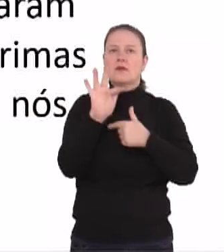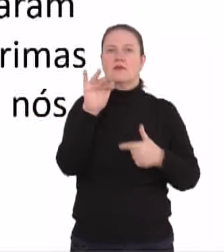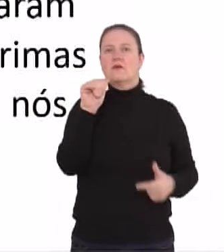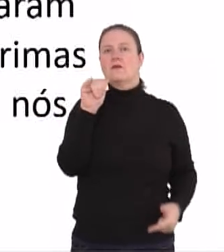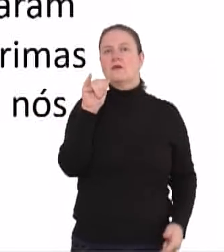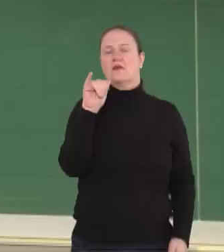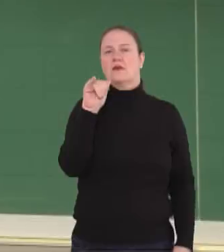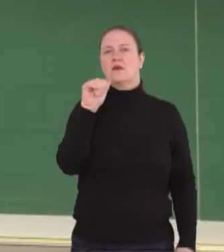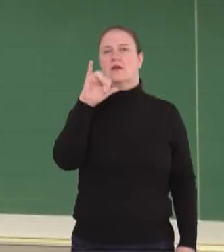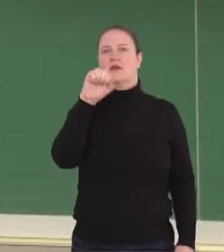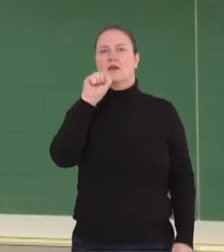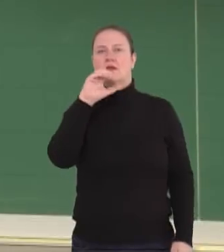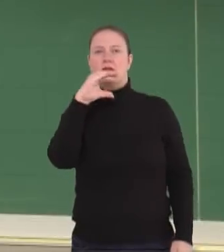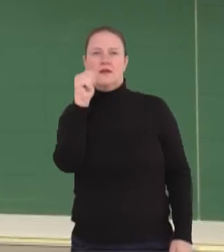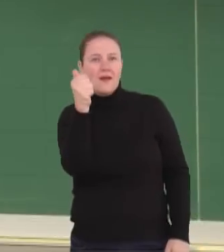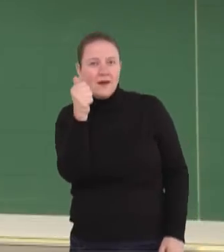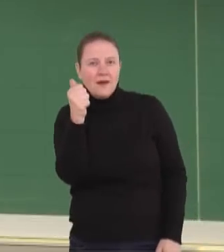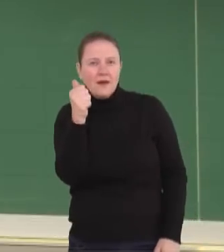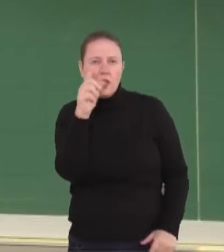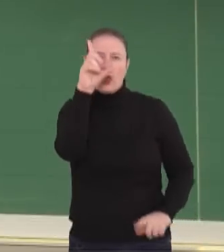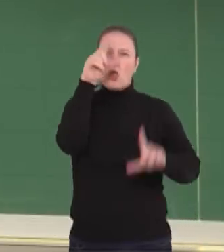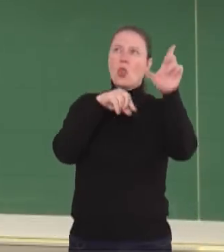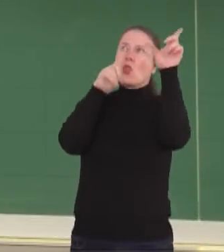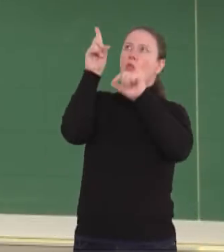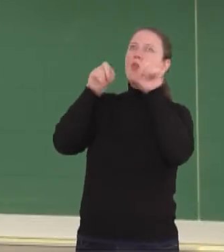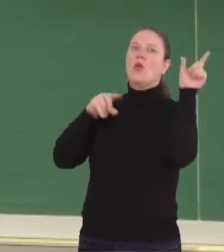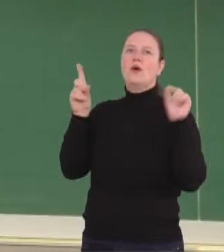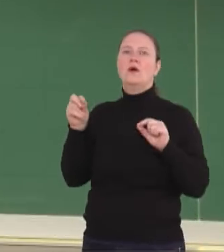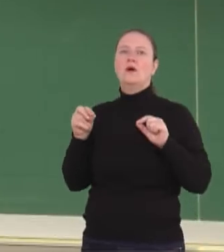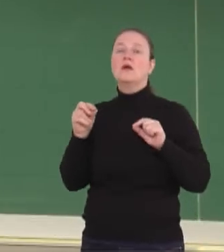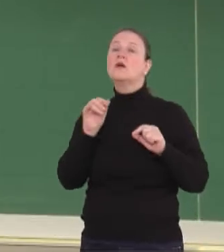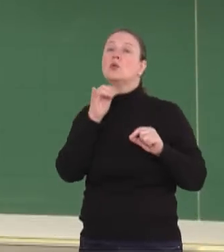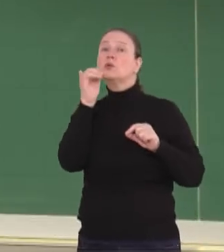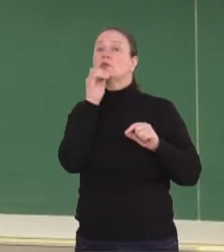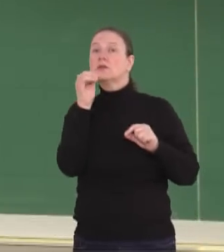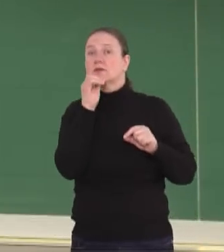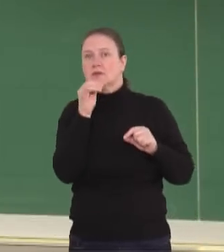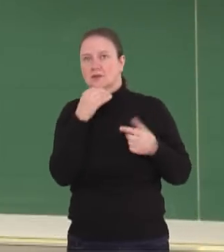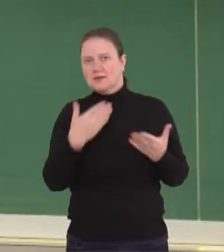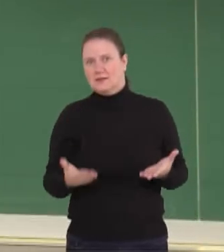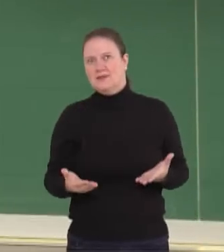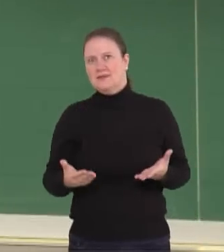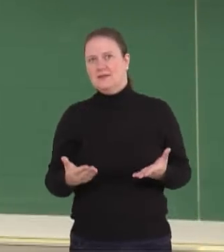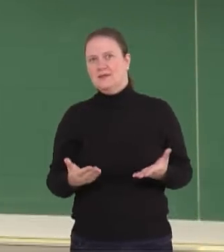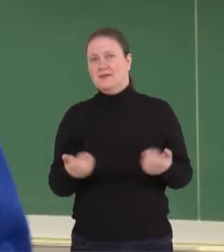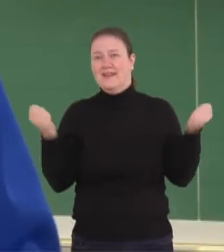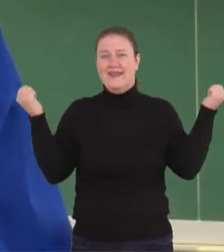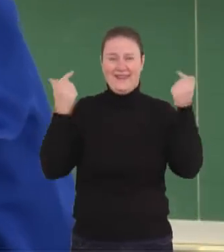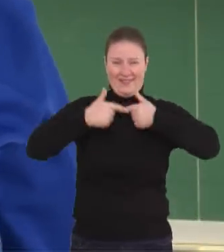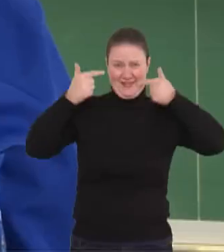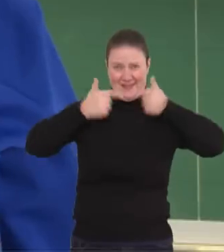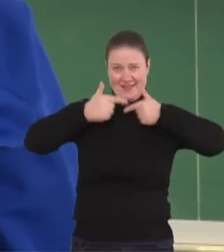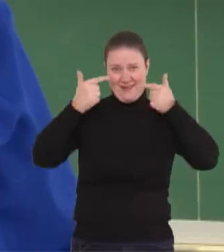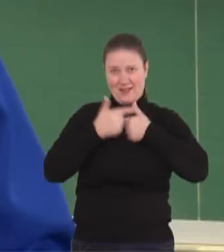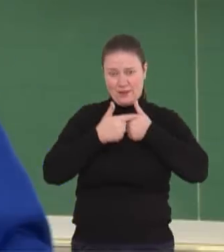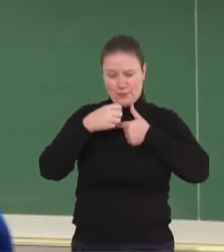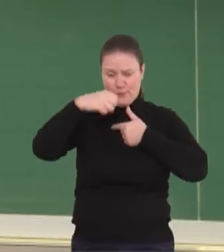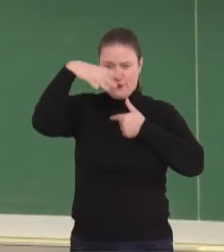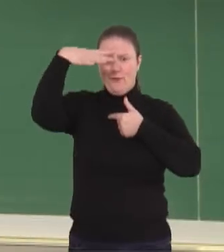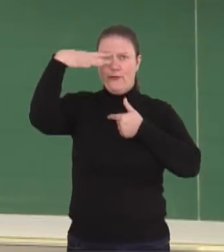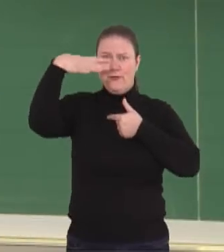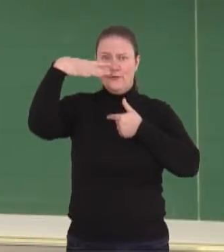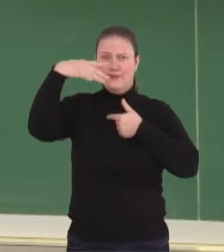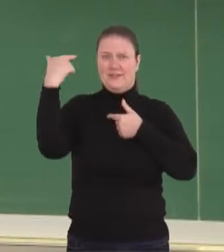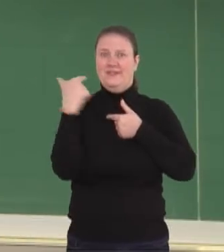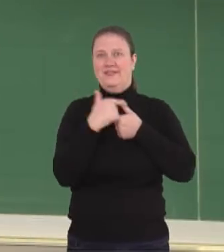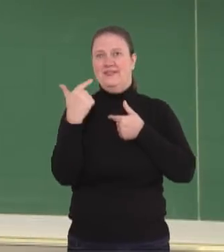e risonhas é um exemplo de personificação. Né? As luzes estão rindo. Então, a gente tem aqui essa figura